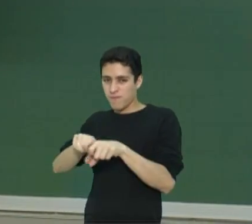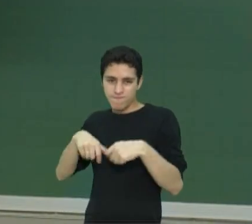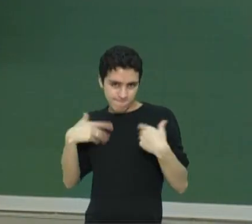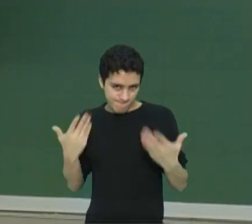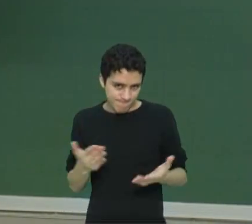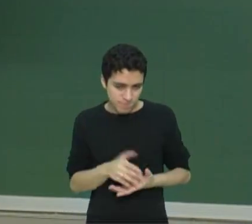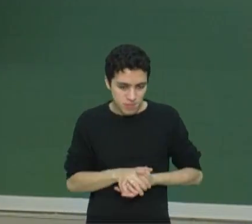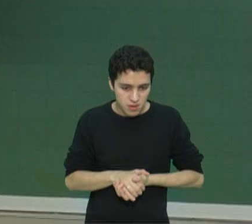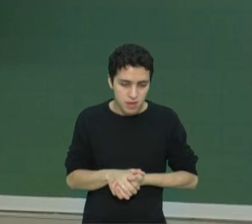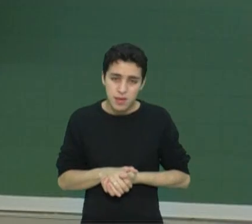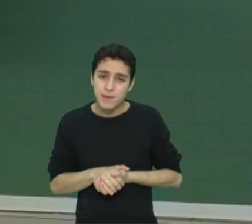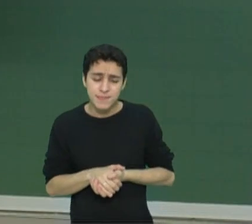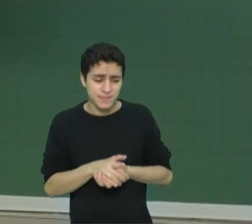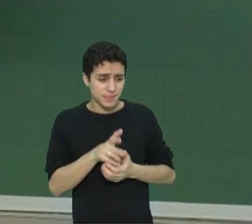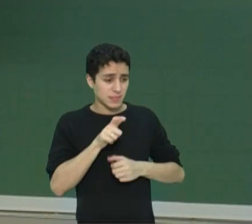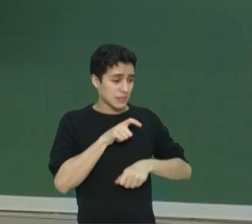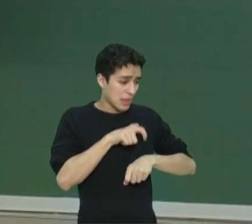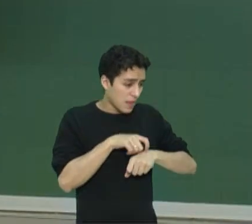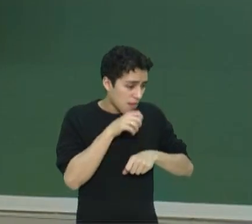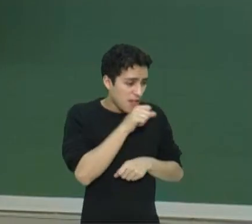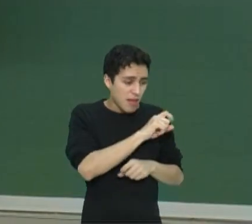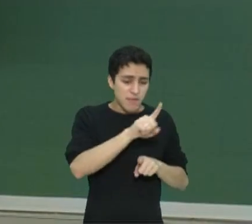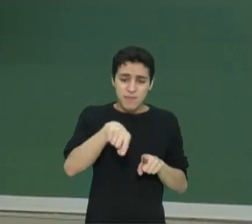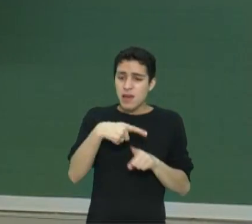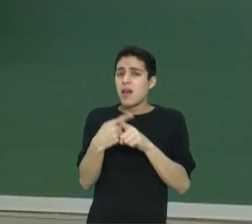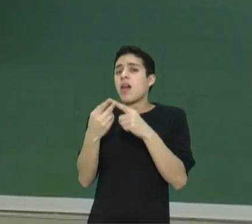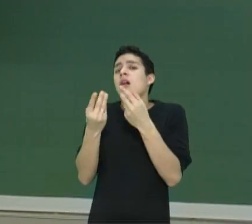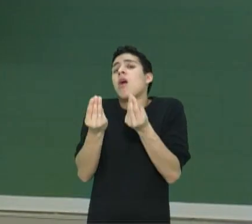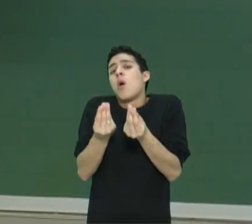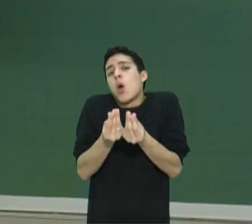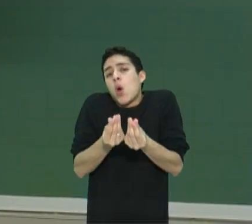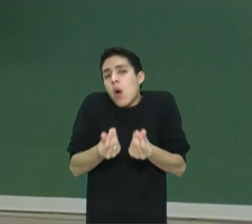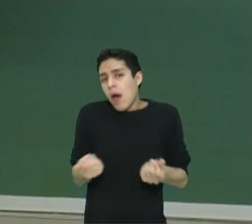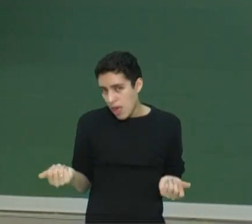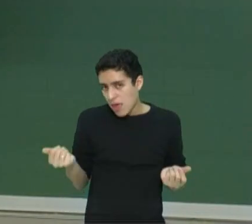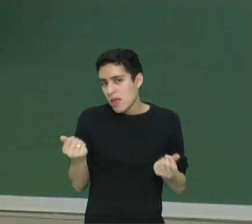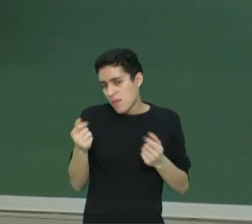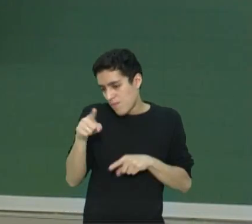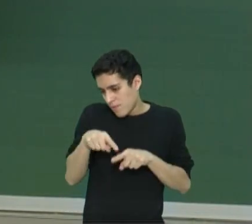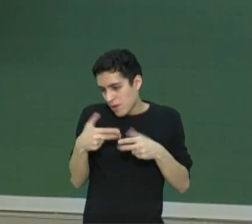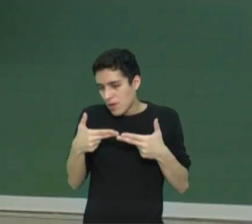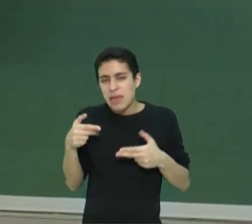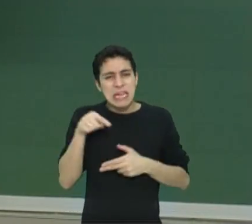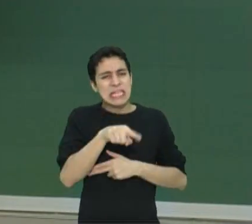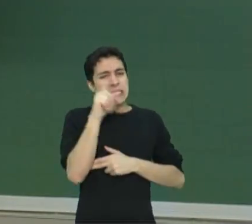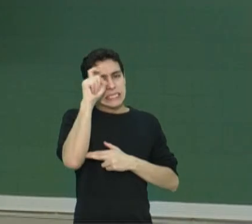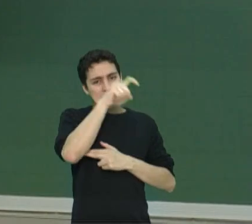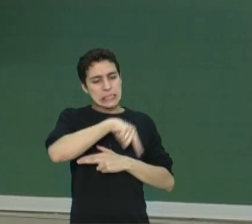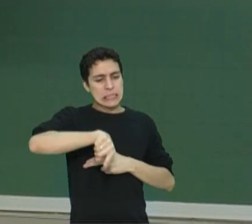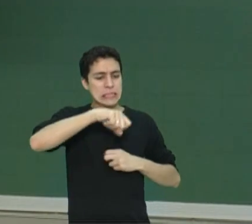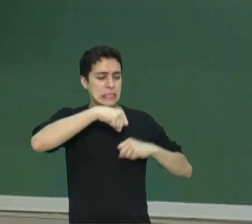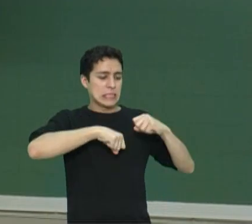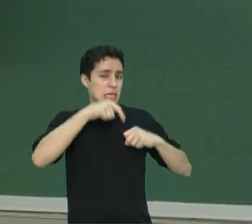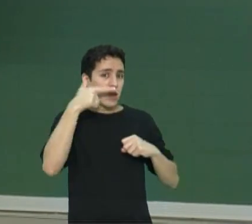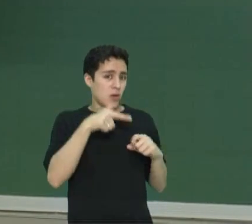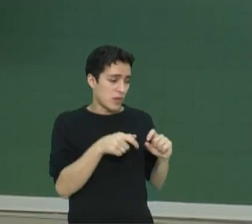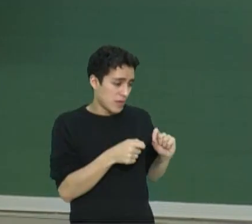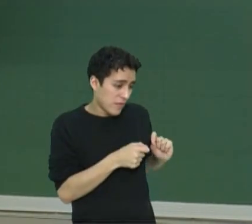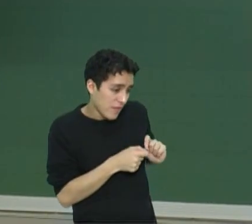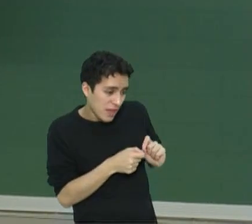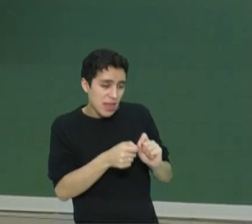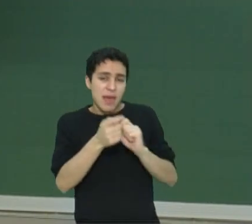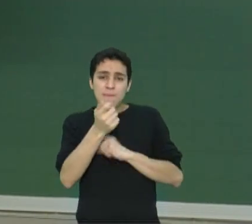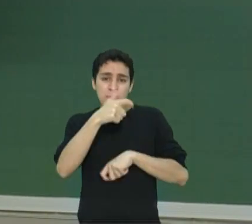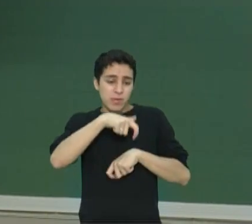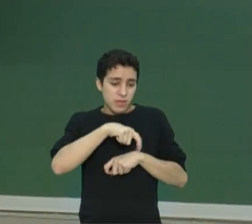aliar tempo de produção com qualidade Talvez um aspecto dos mais difíceis da indústria conseguir é produzir em